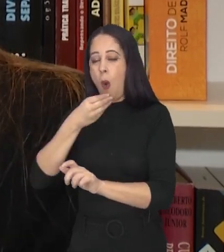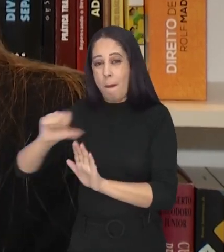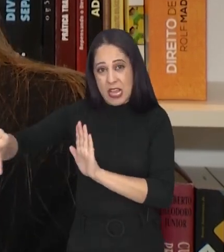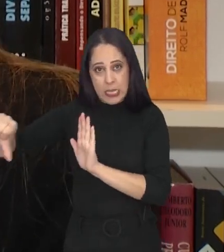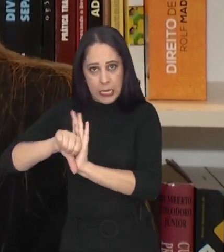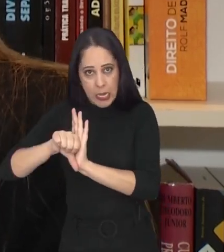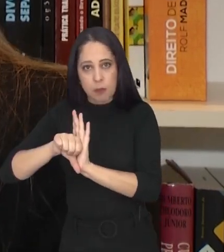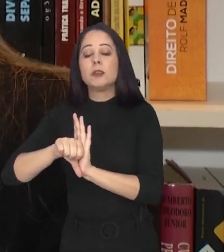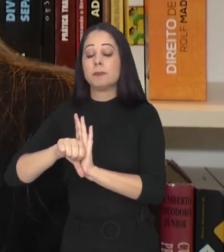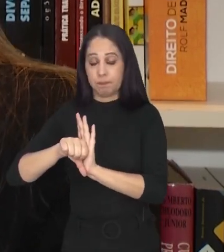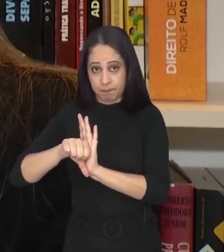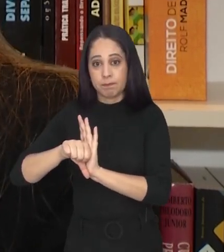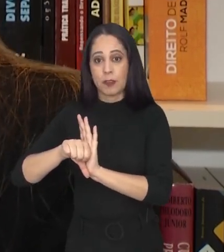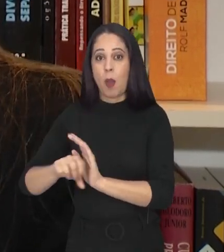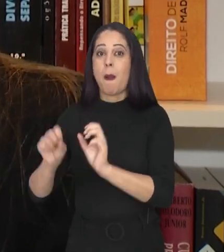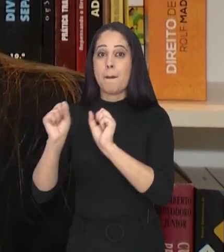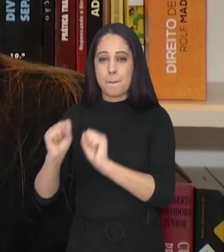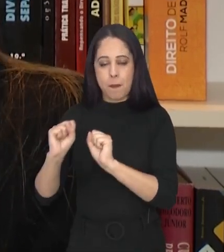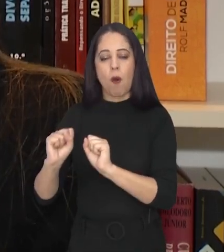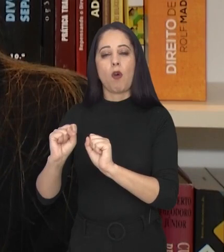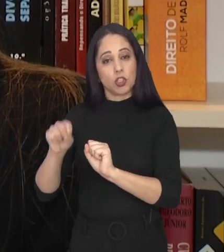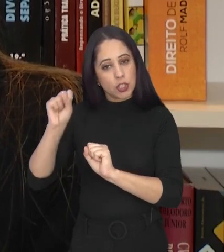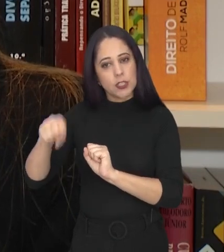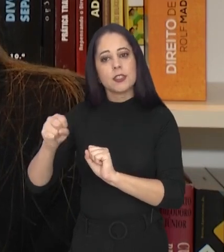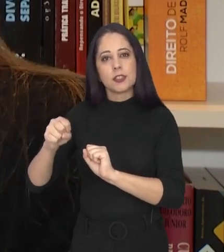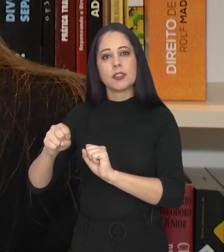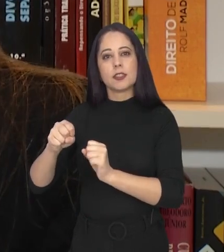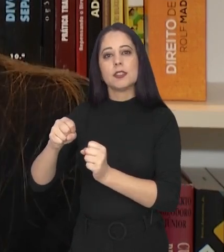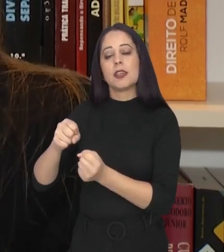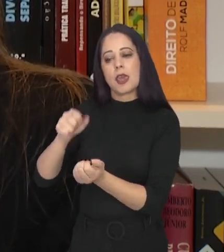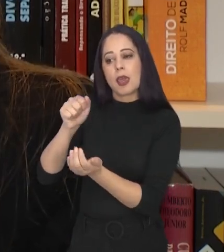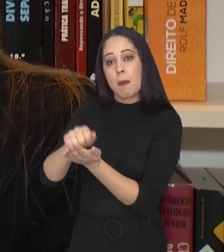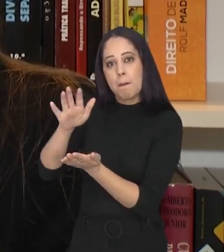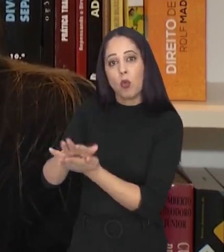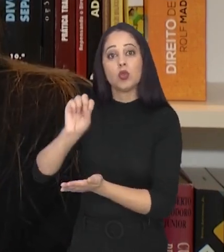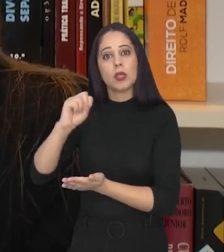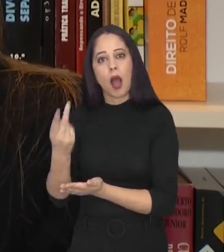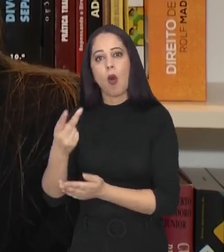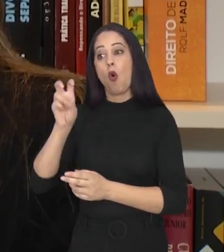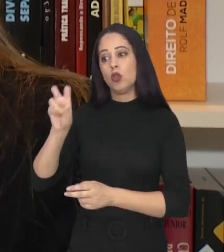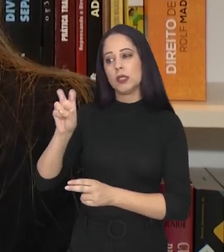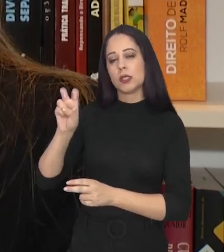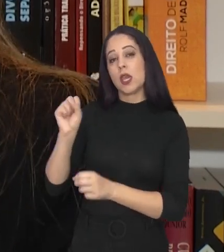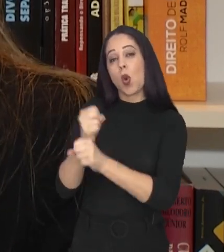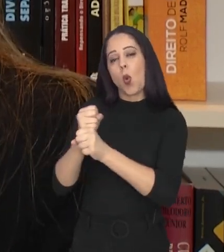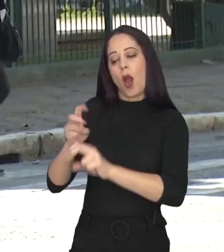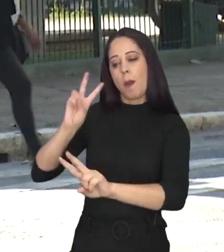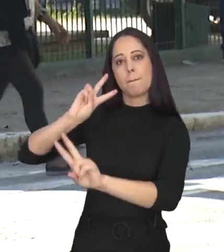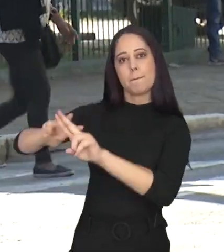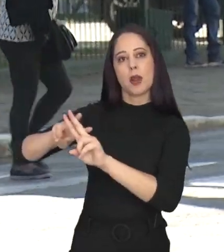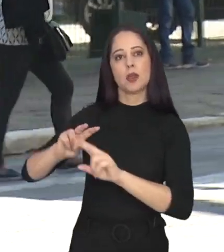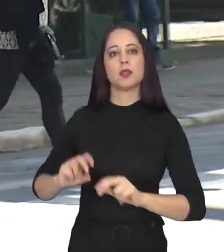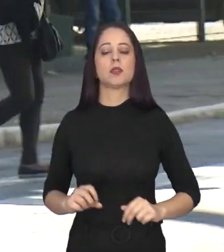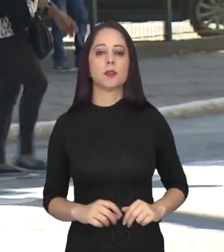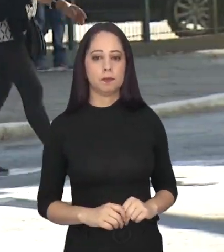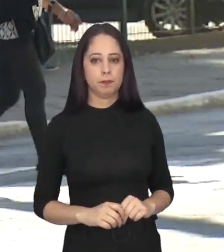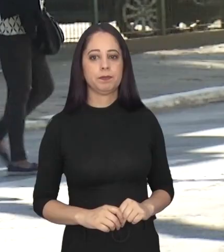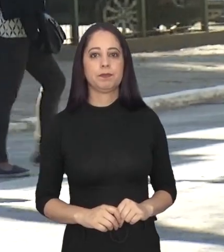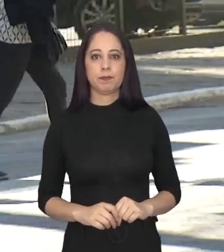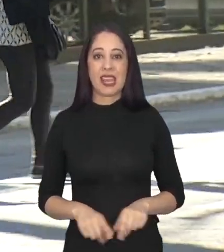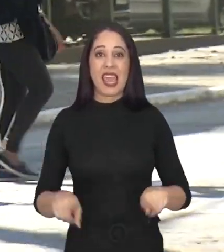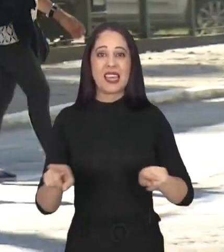que comete este crime, ele pode responder por uma pena até de 5 anos de reclusão. E para frear